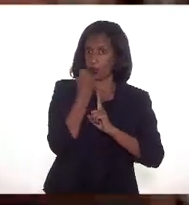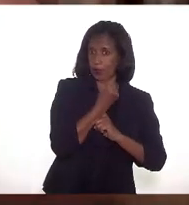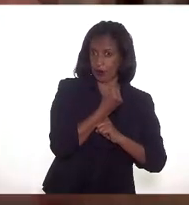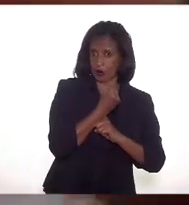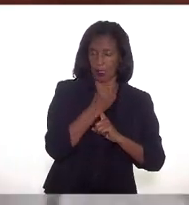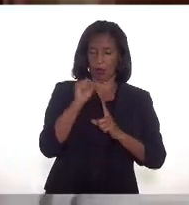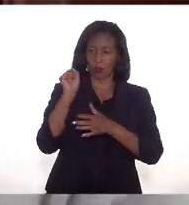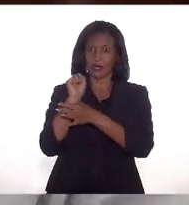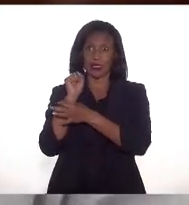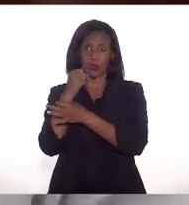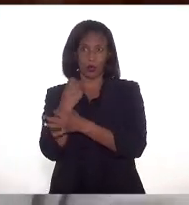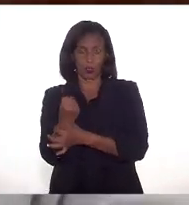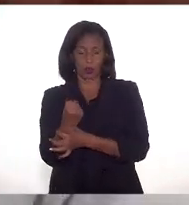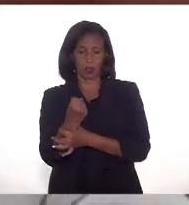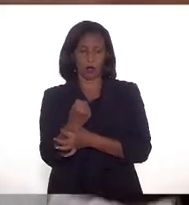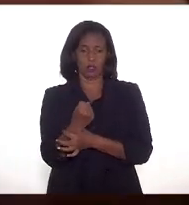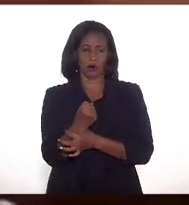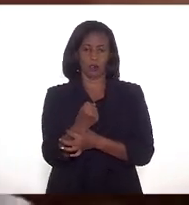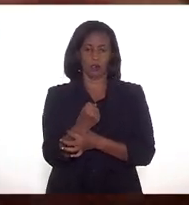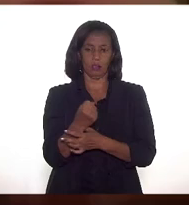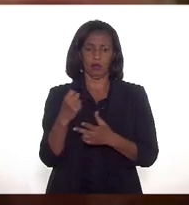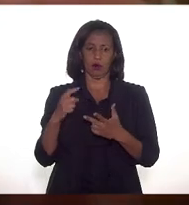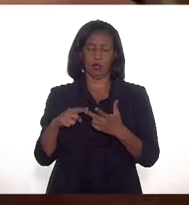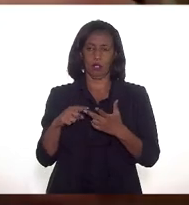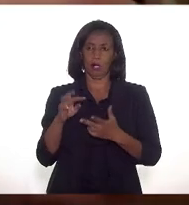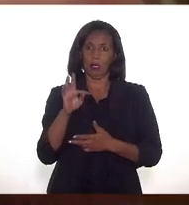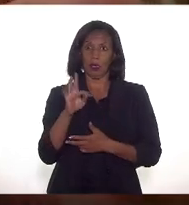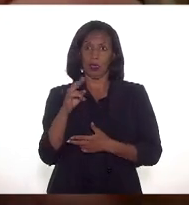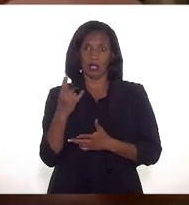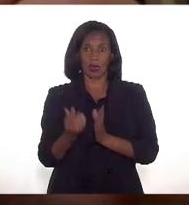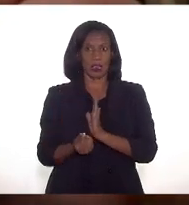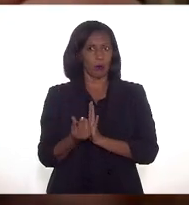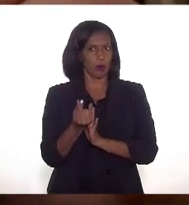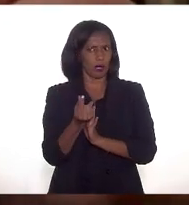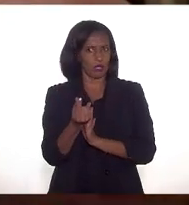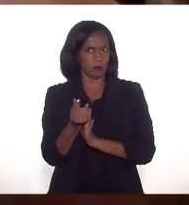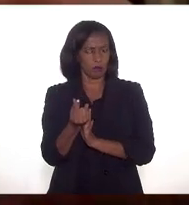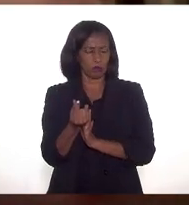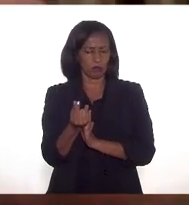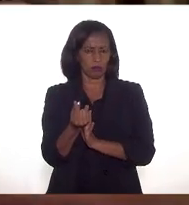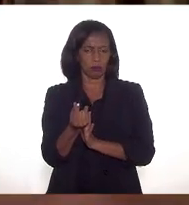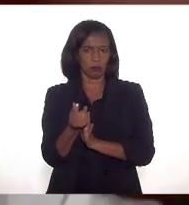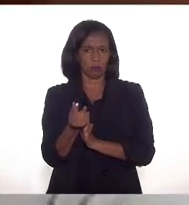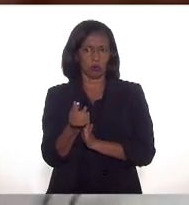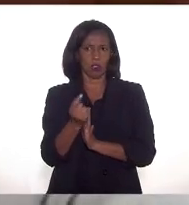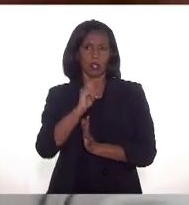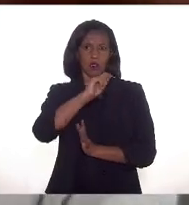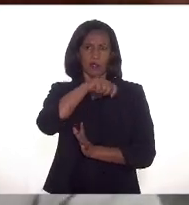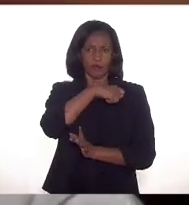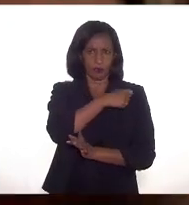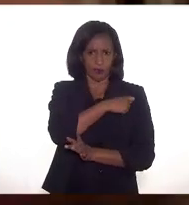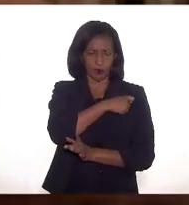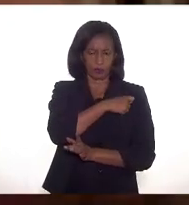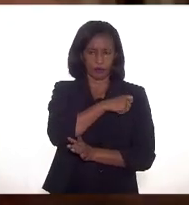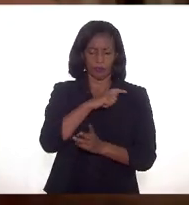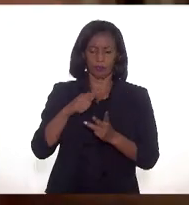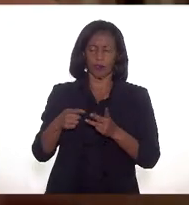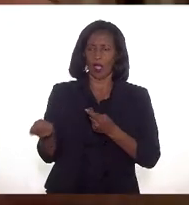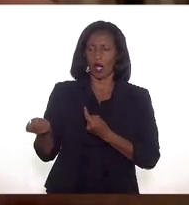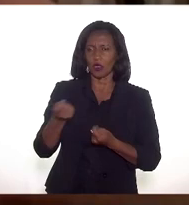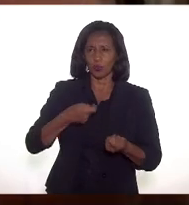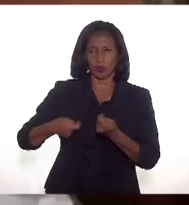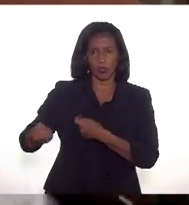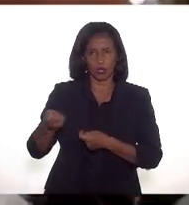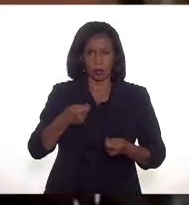a segurança, a tributação e regime fiscal, a